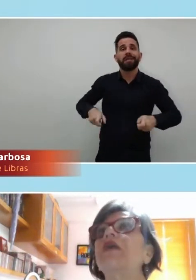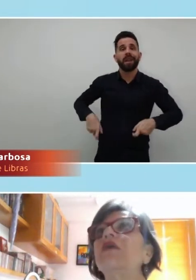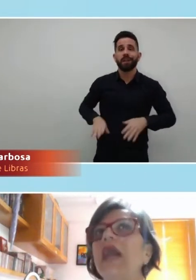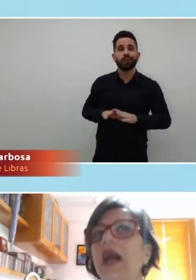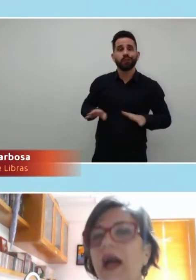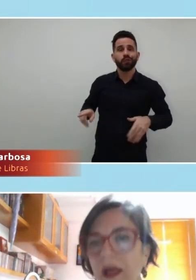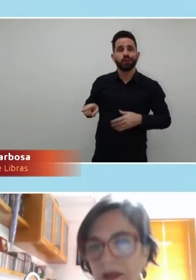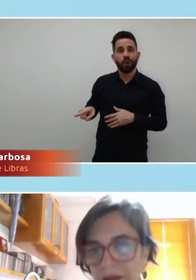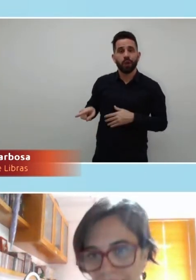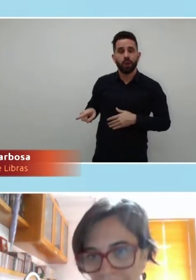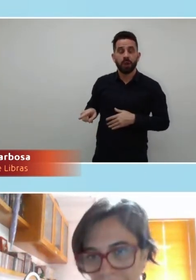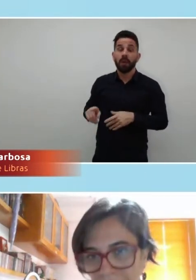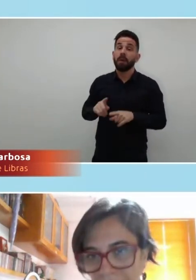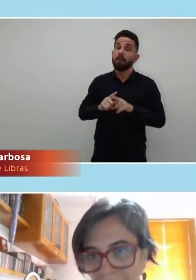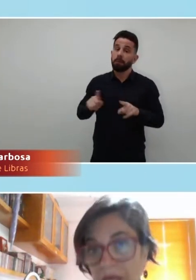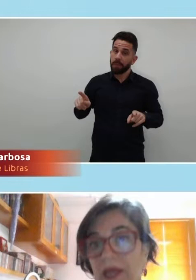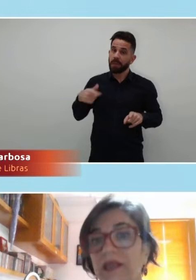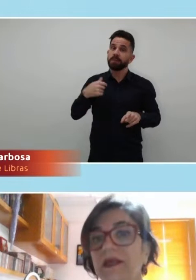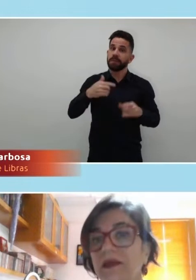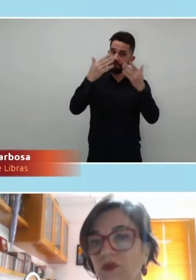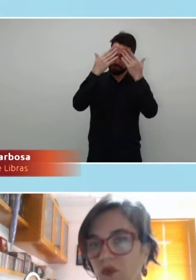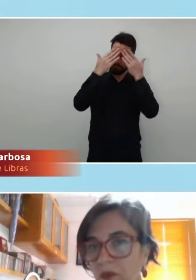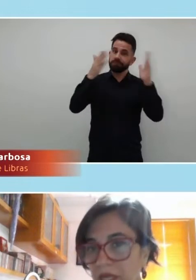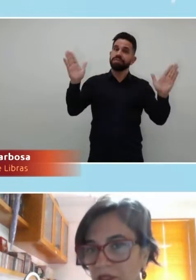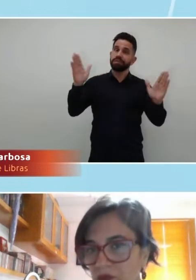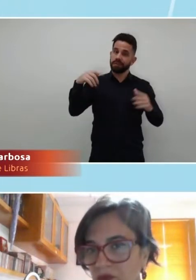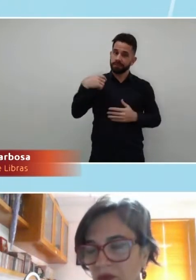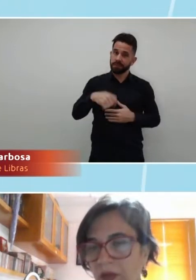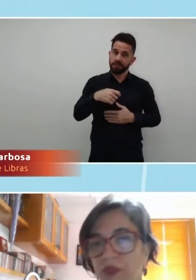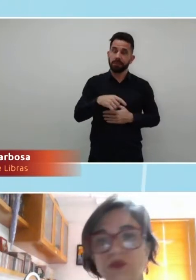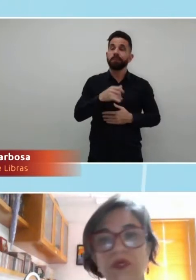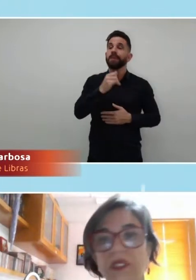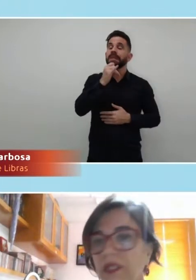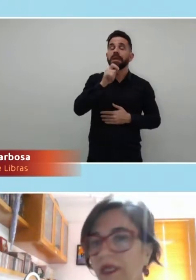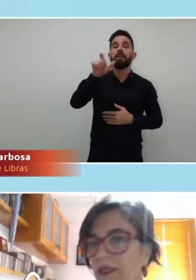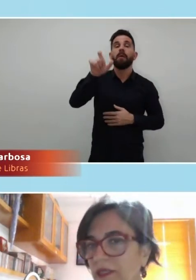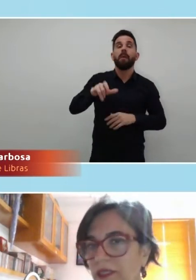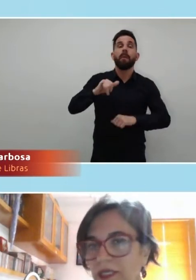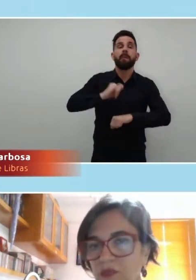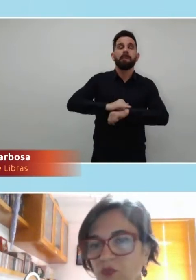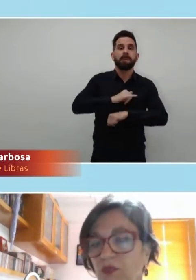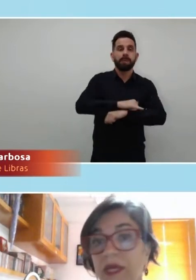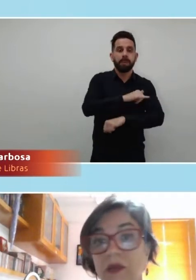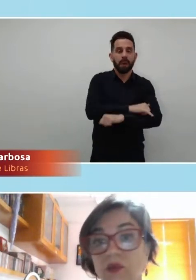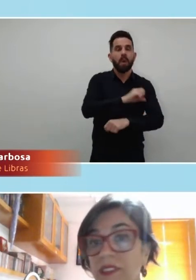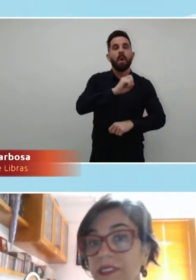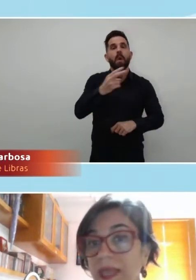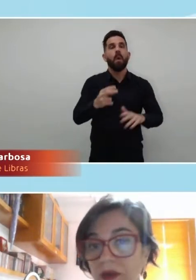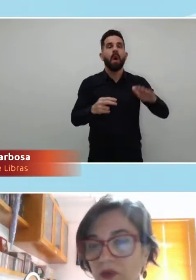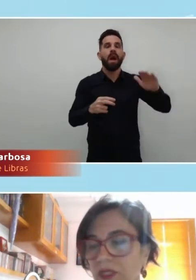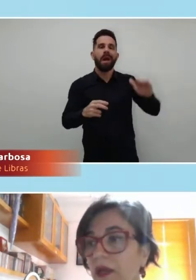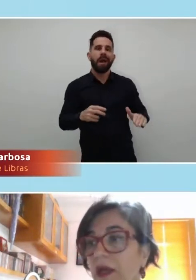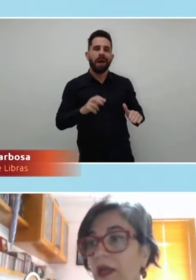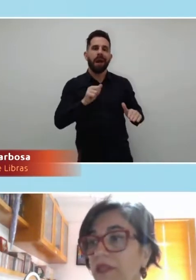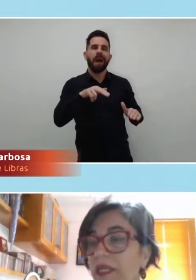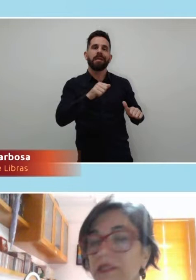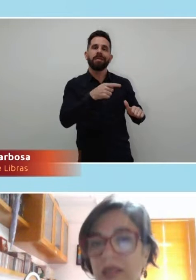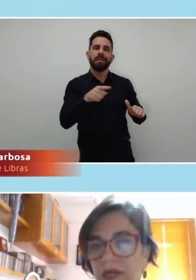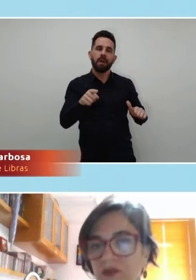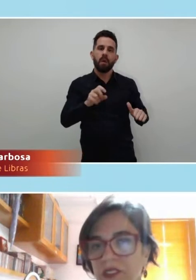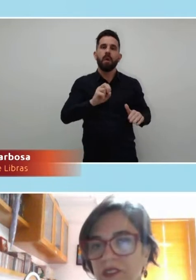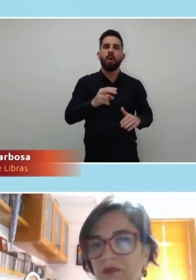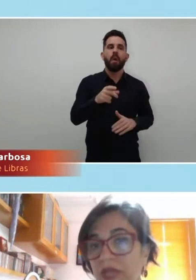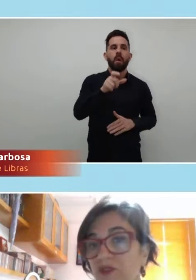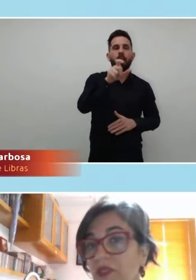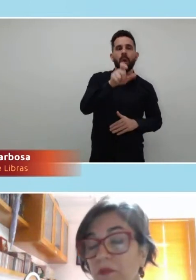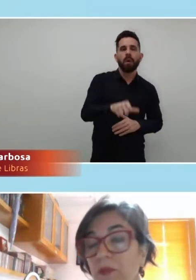a olhar para o obeso, a pessoa que tem nanismo, para o cego, né? Nesse caso